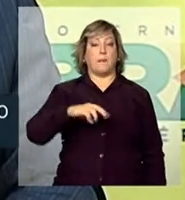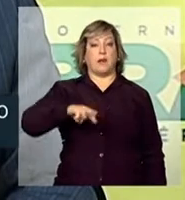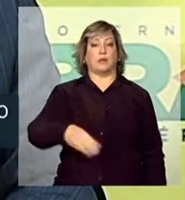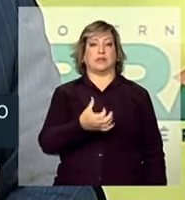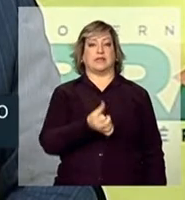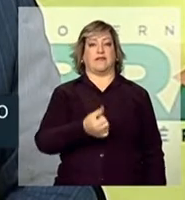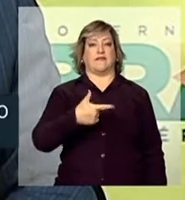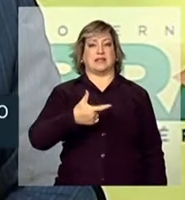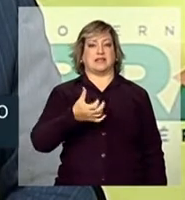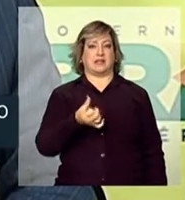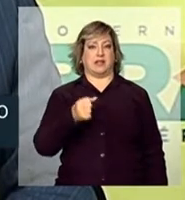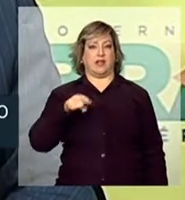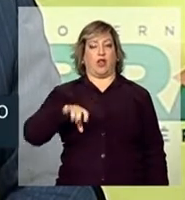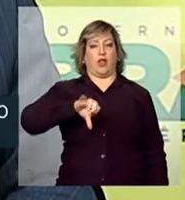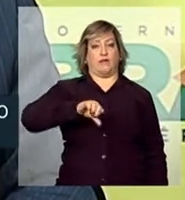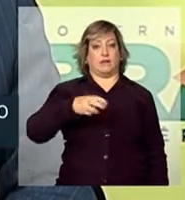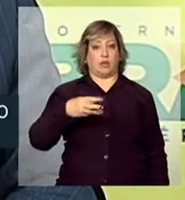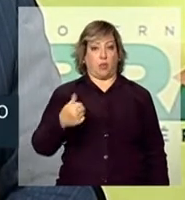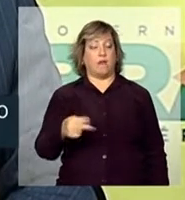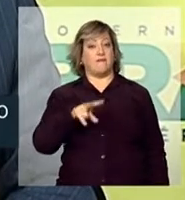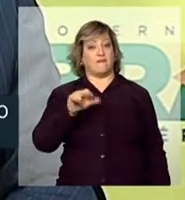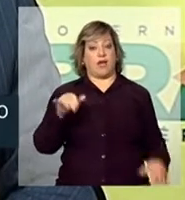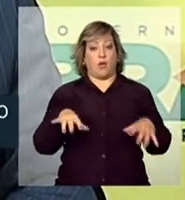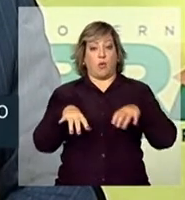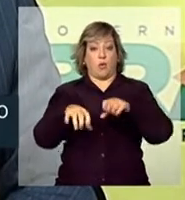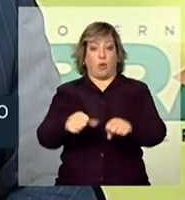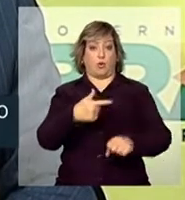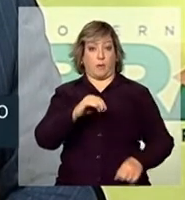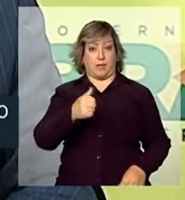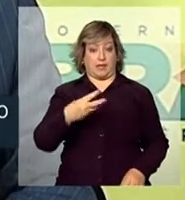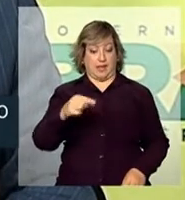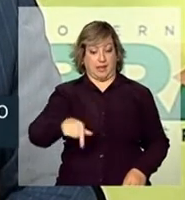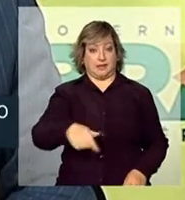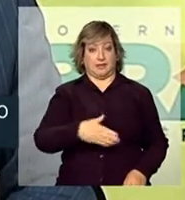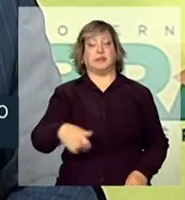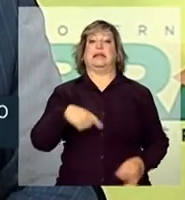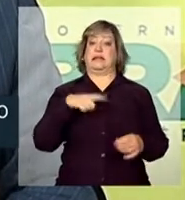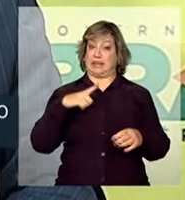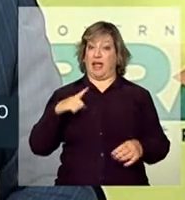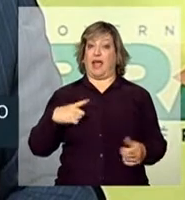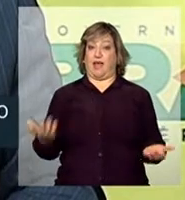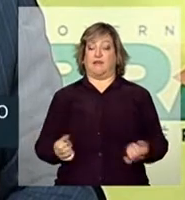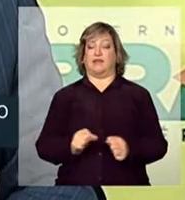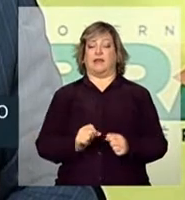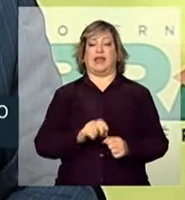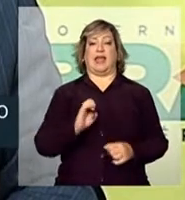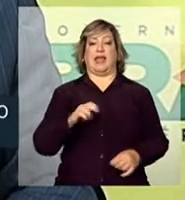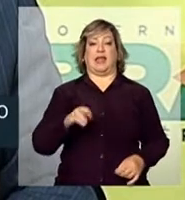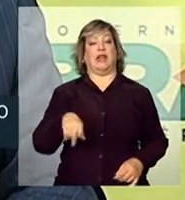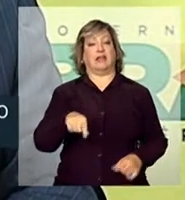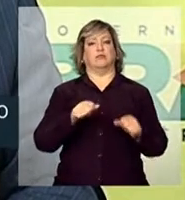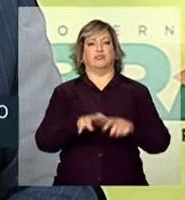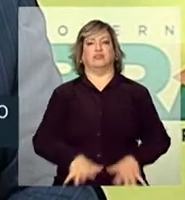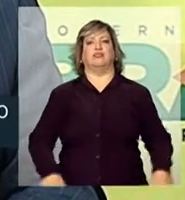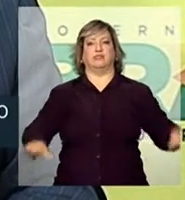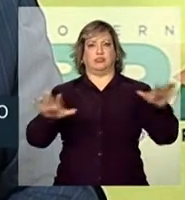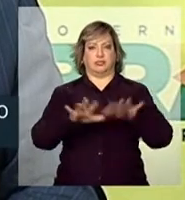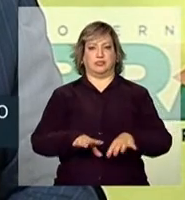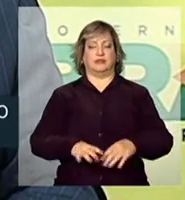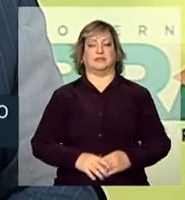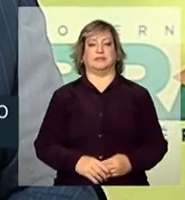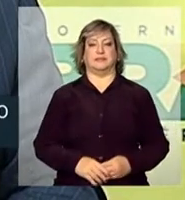626 1931 que vai concluir no ano de 2013 está em fazer neném ou seja o enem está se universalizando